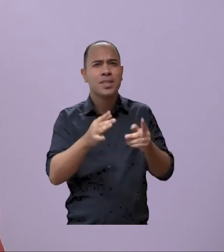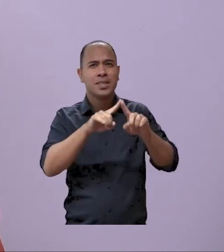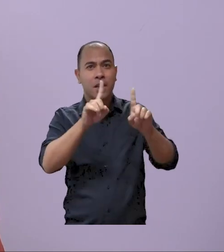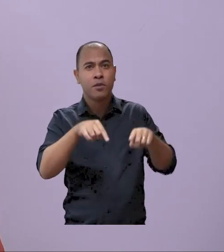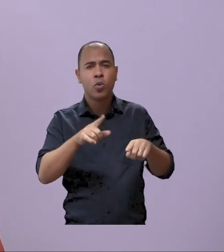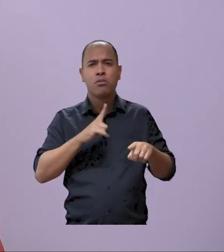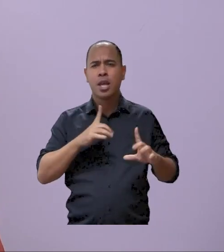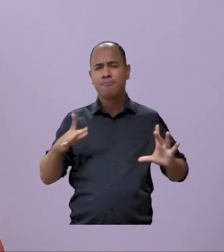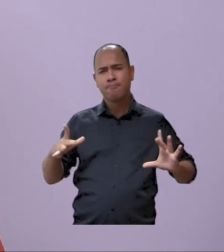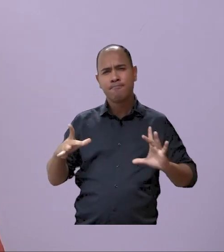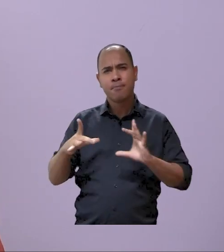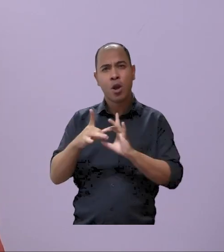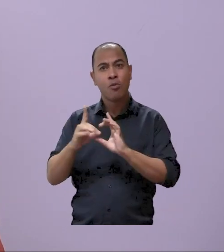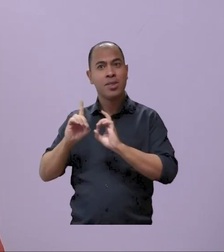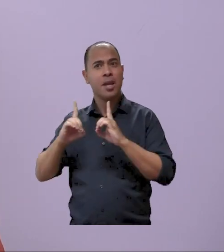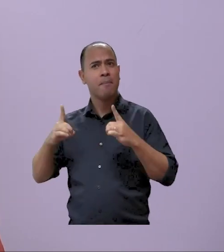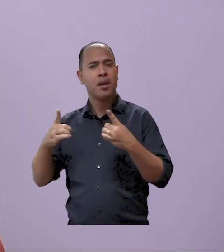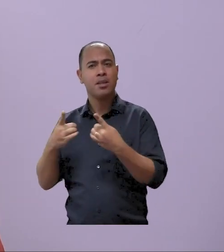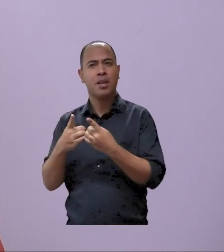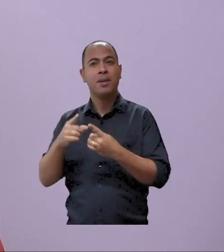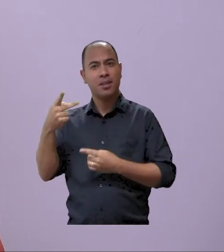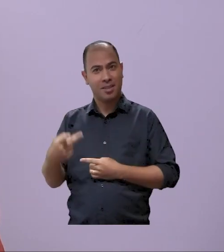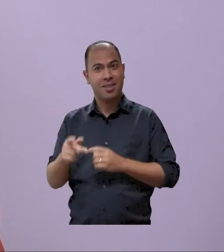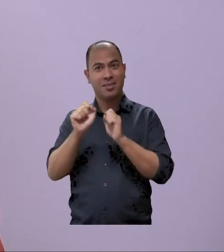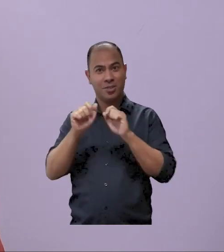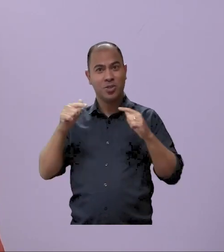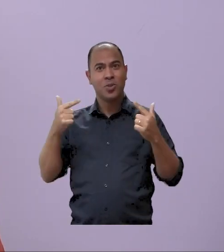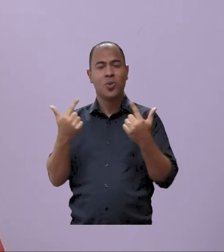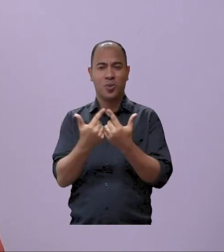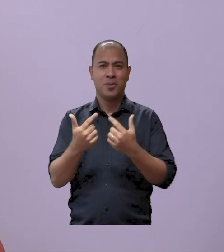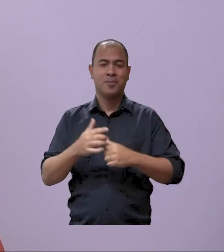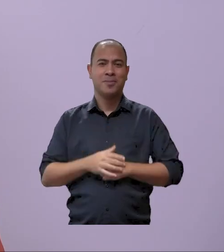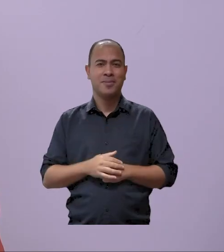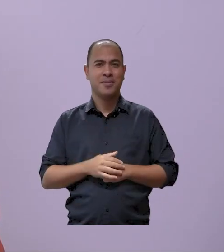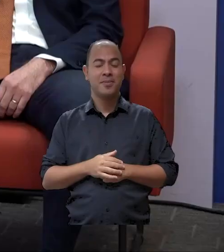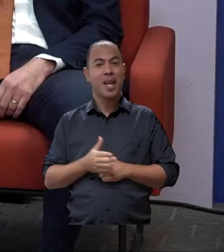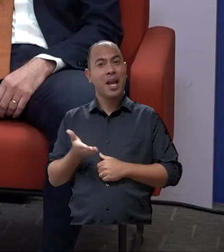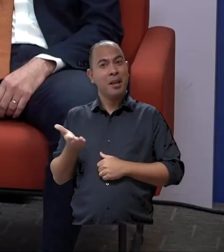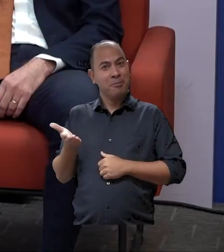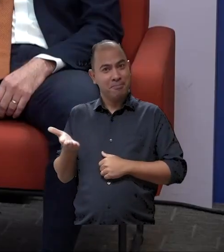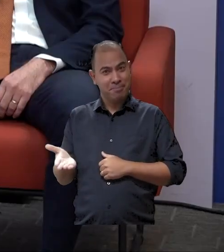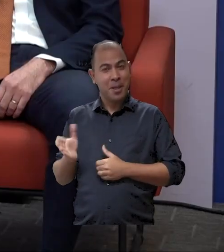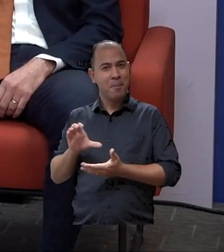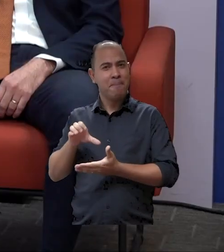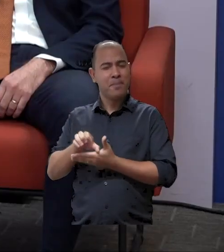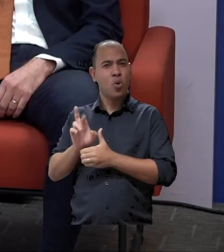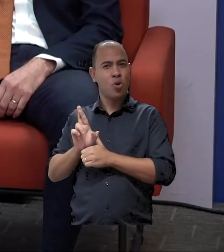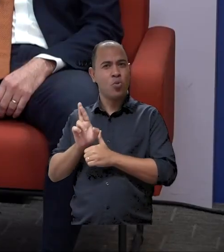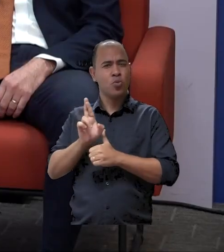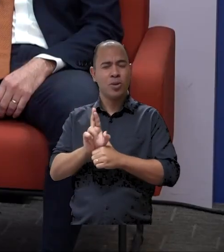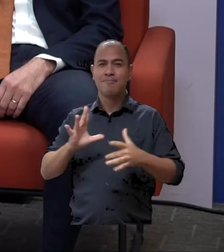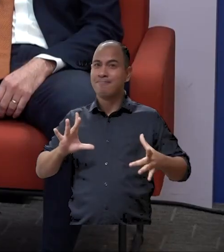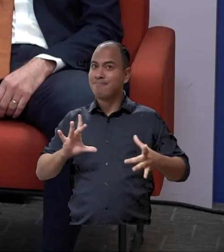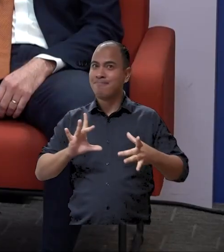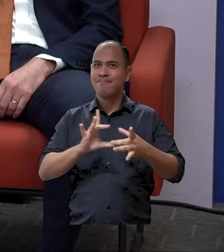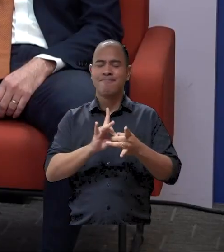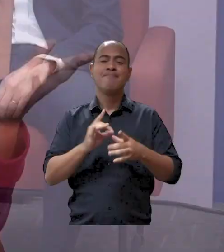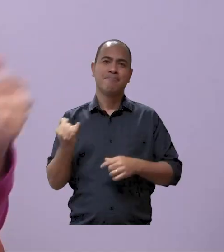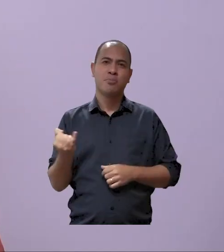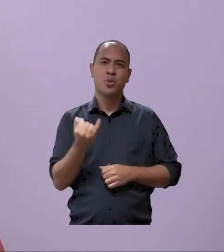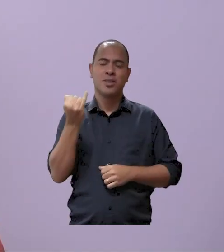diversos departamentos aqui da Assembleia Legislativa do Estado de Goiás. E a Procuradoria é uma grande aliada nesse